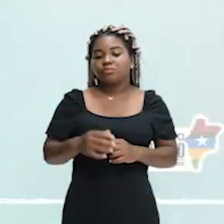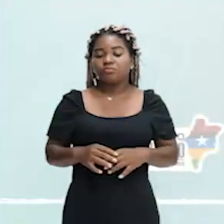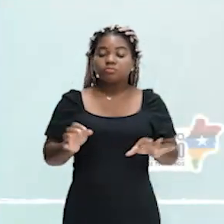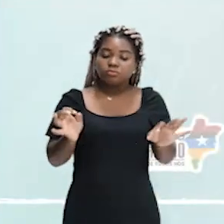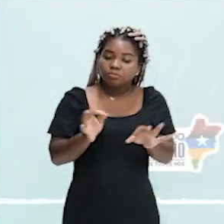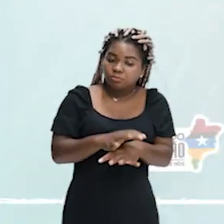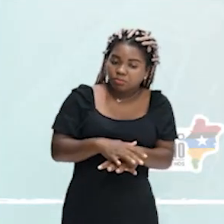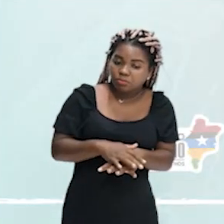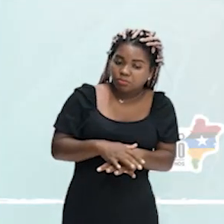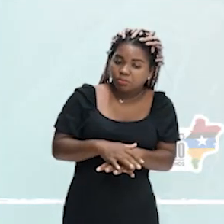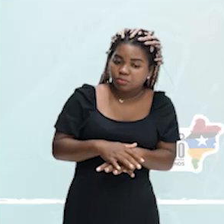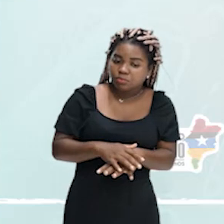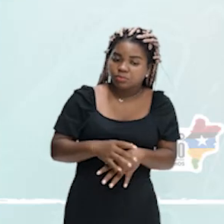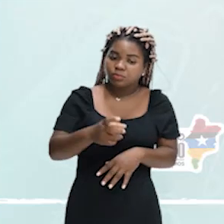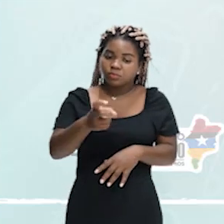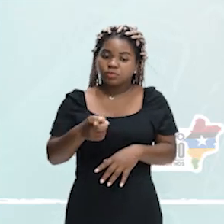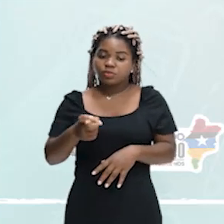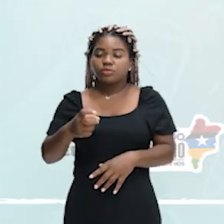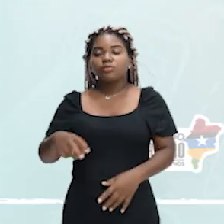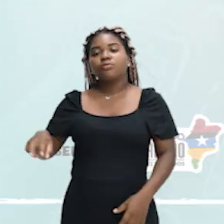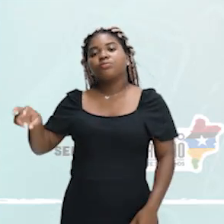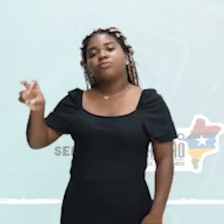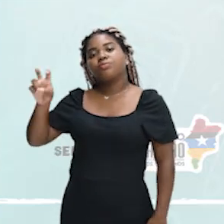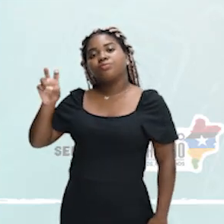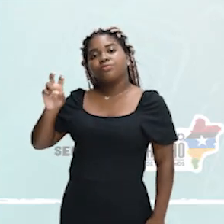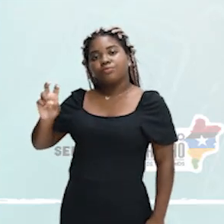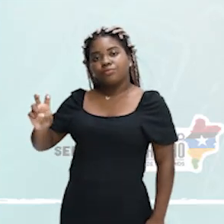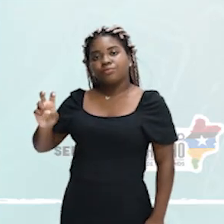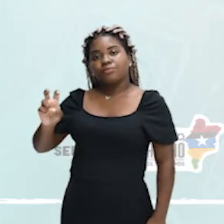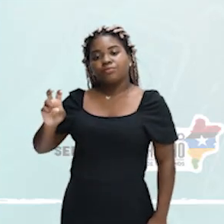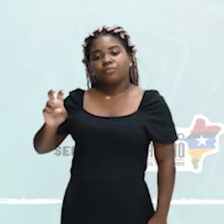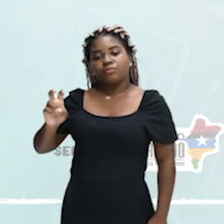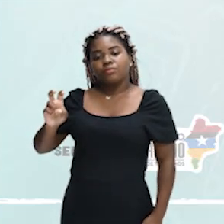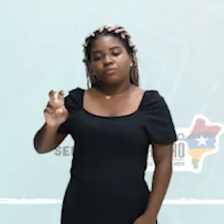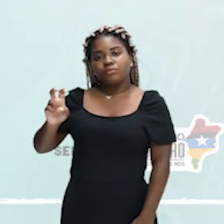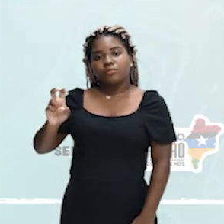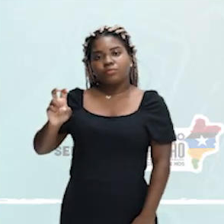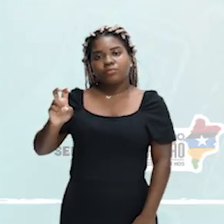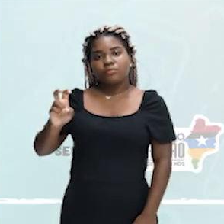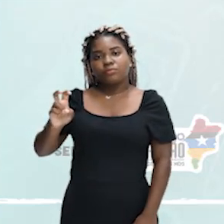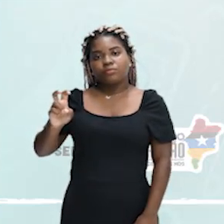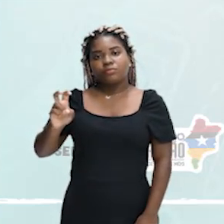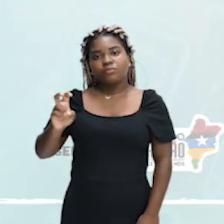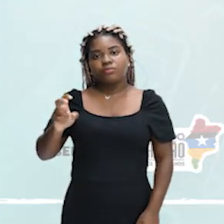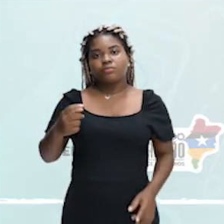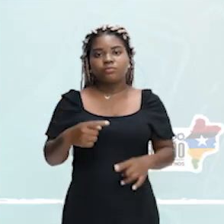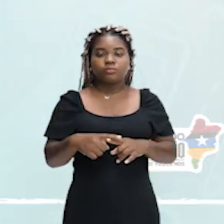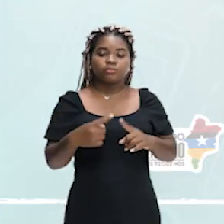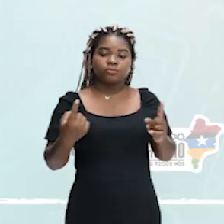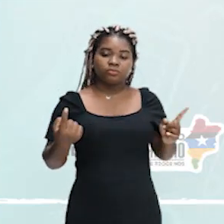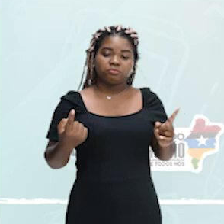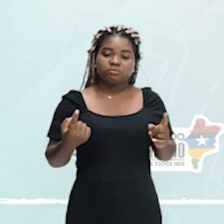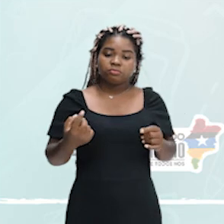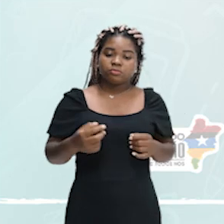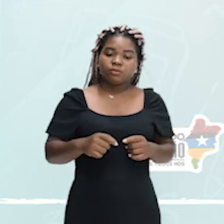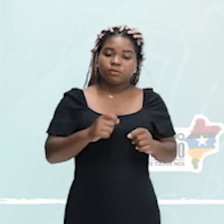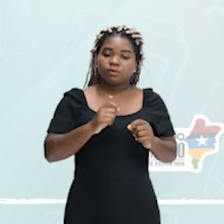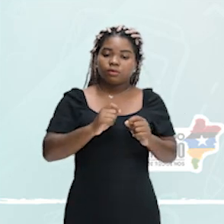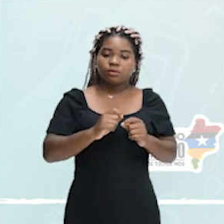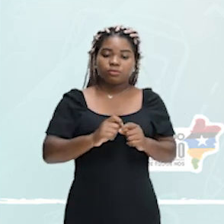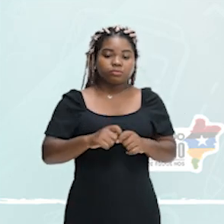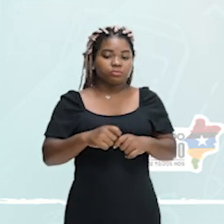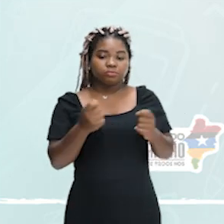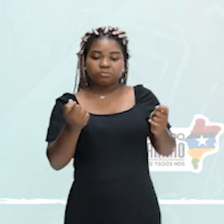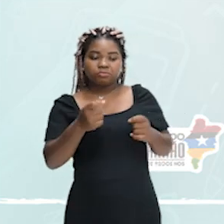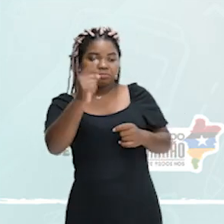concluo o meu expoente, no caso, o x vai ser 5, a nossa resposta, mas de maneira nenhuma eu posso simplesmente fazer o corte